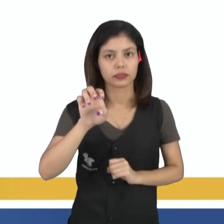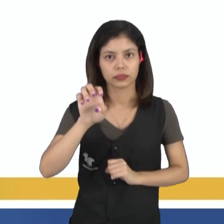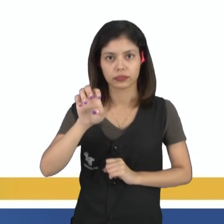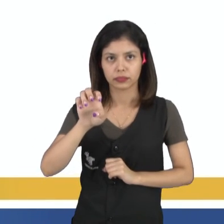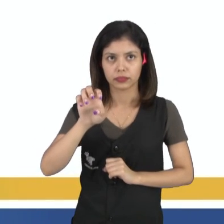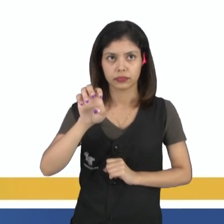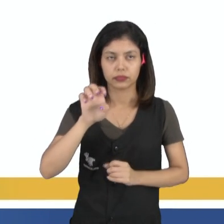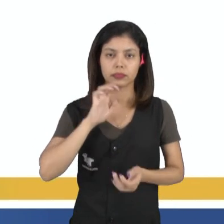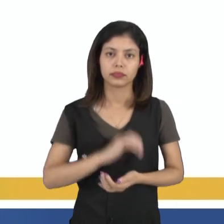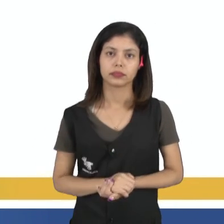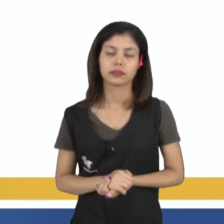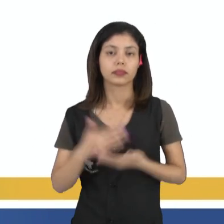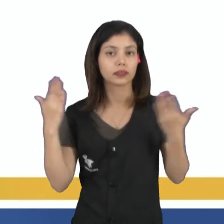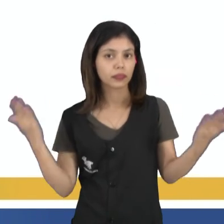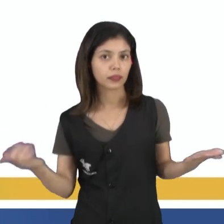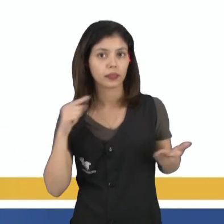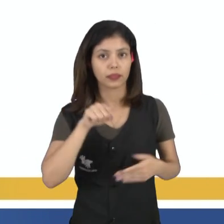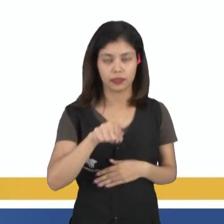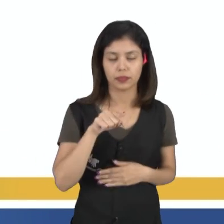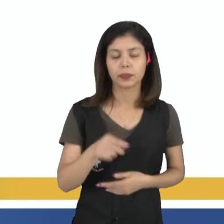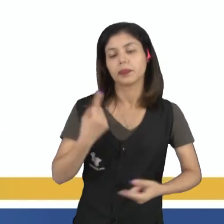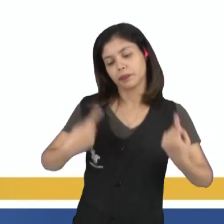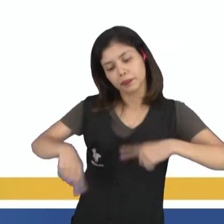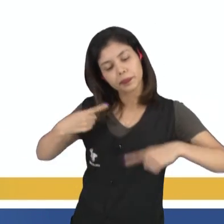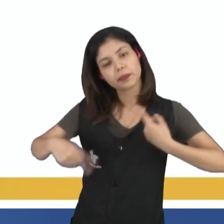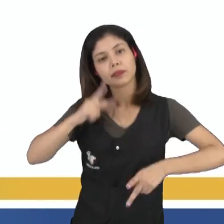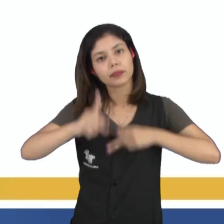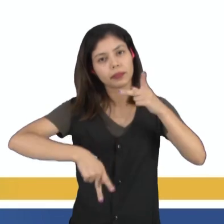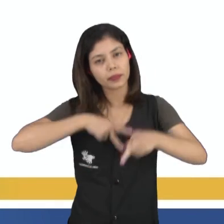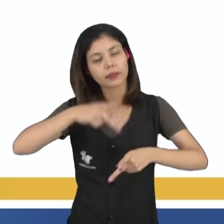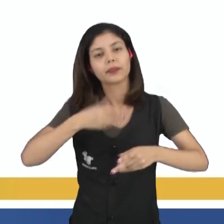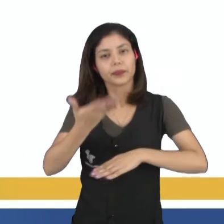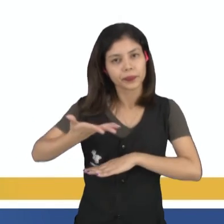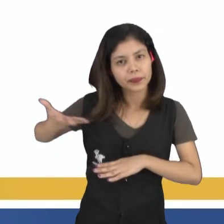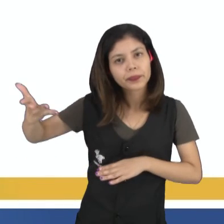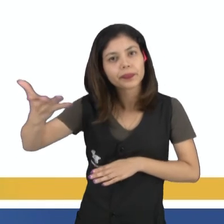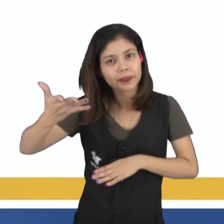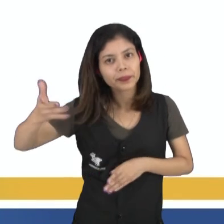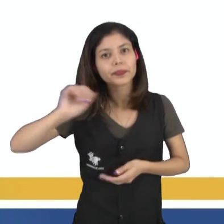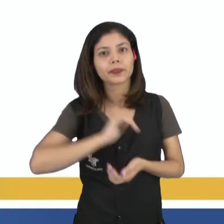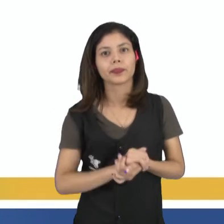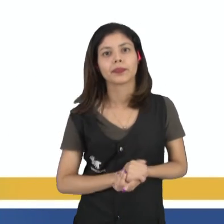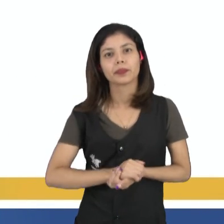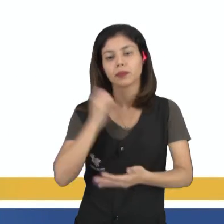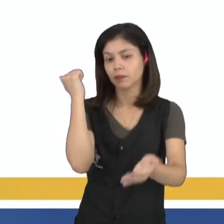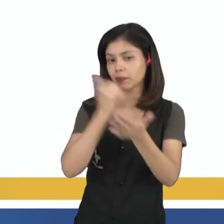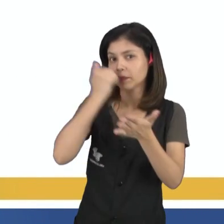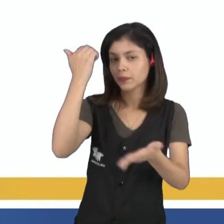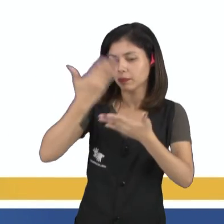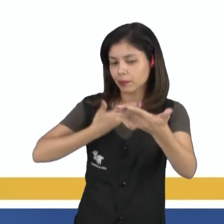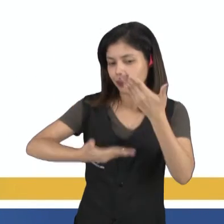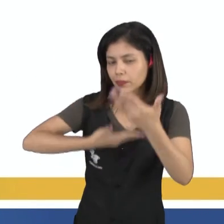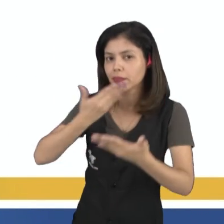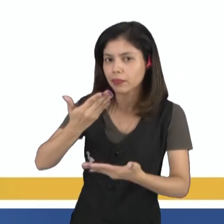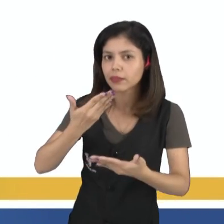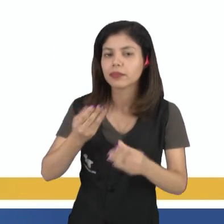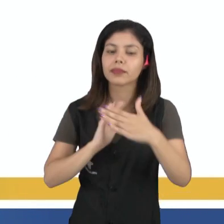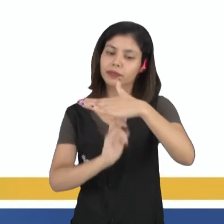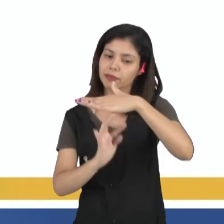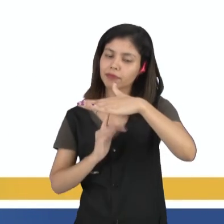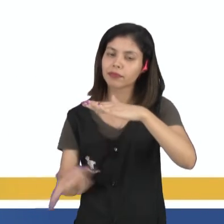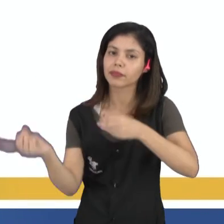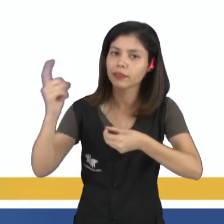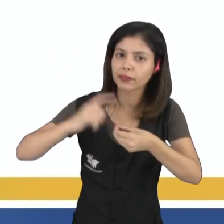nossa alternativa e não é pessoal essa política de povoamento baseado Então aí nesse contrato de parceria com